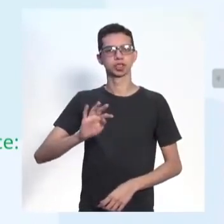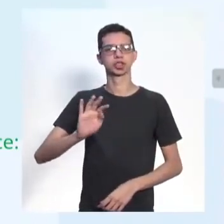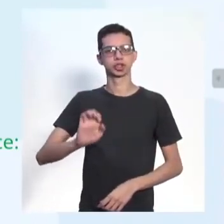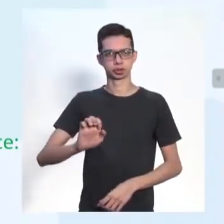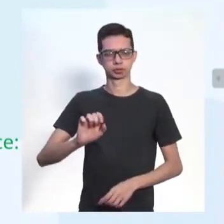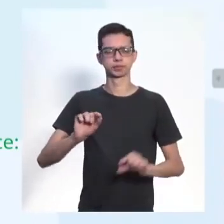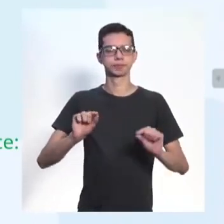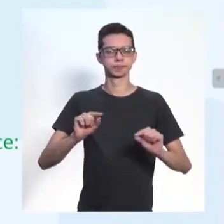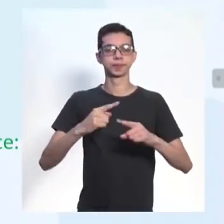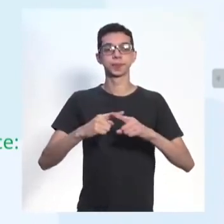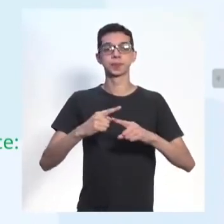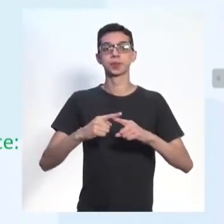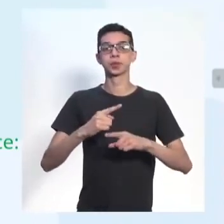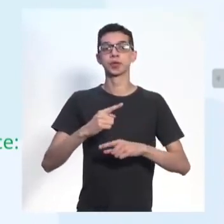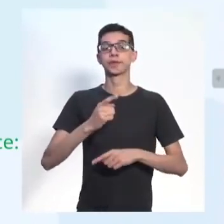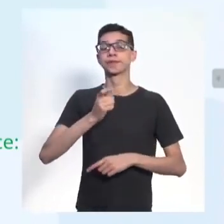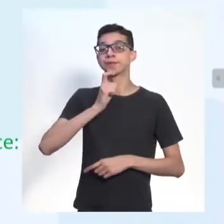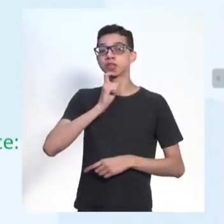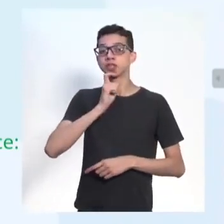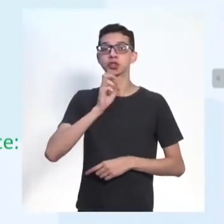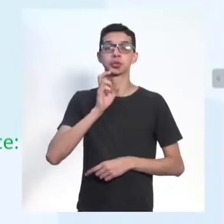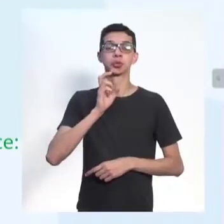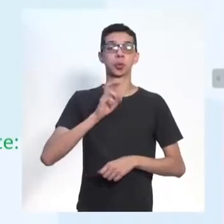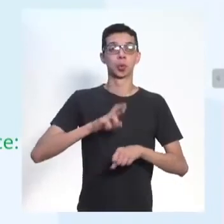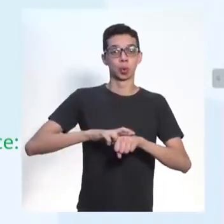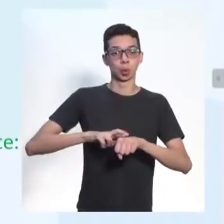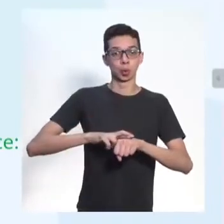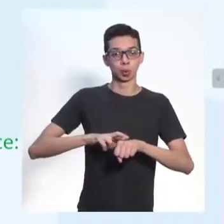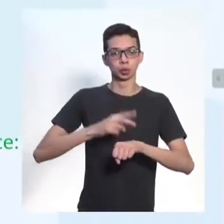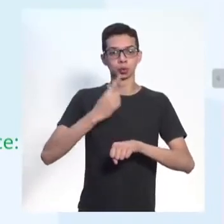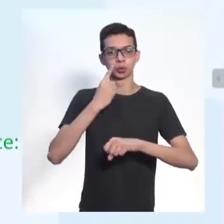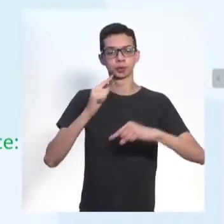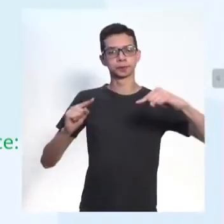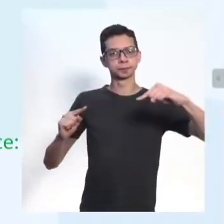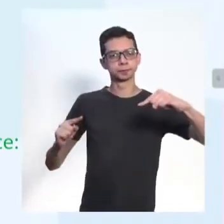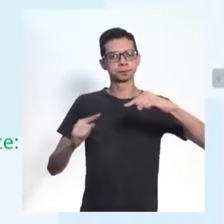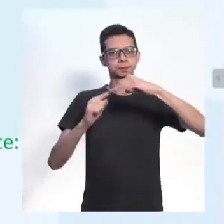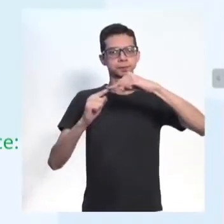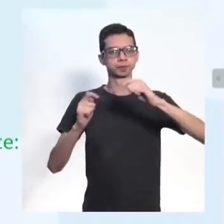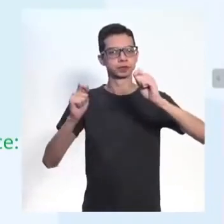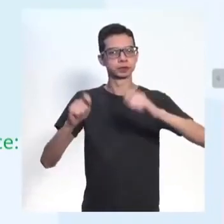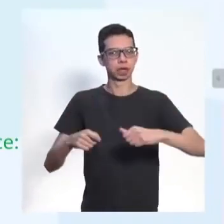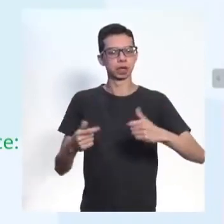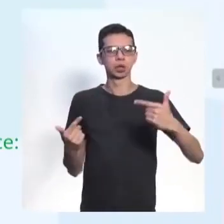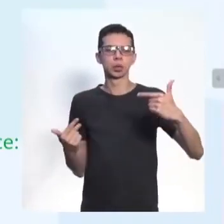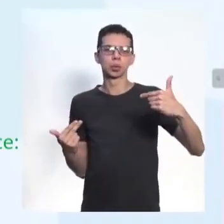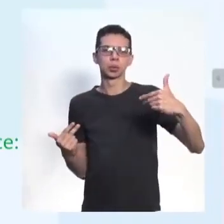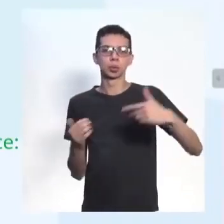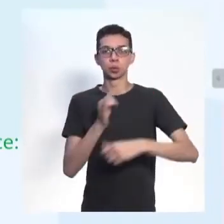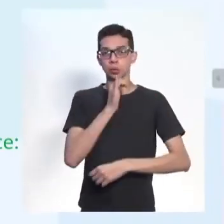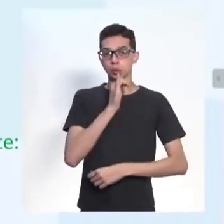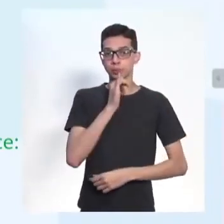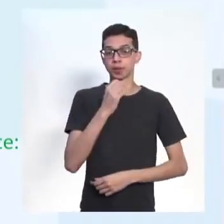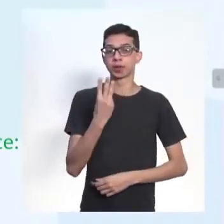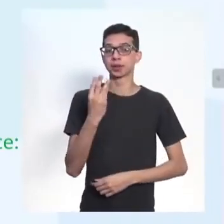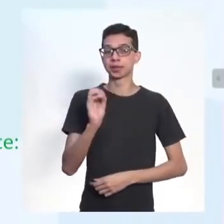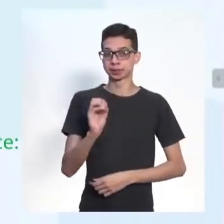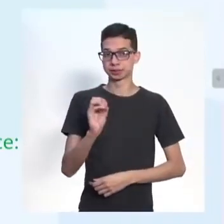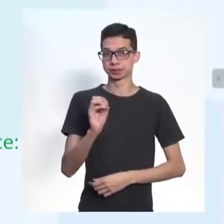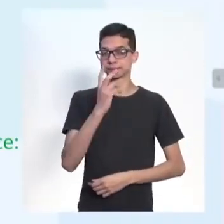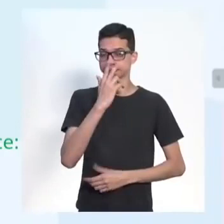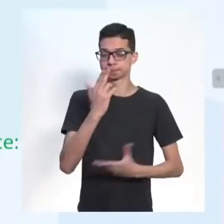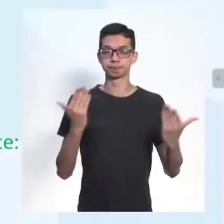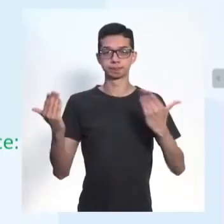correspondente aqui, ó, ao roxo. Então, eu encontro que esse roxo aqui, esse ângulo em roxo, corresponde a 30 graus.